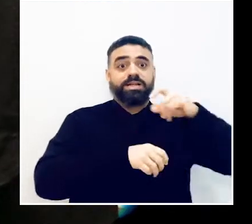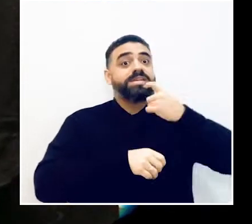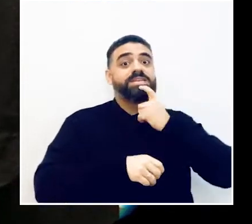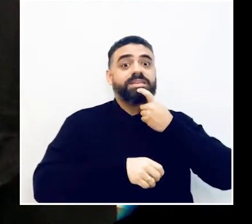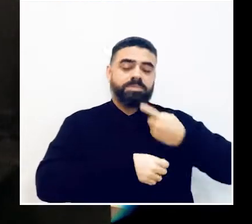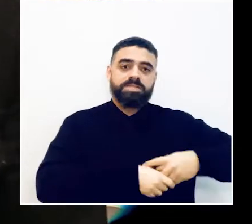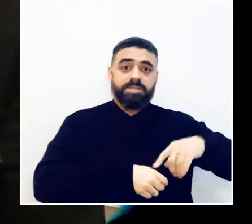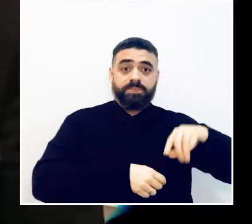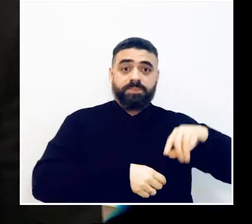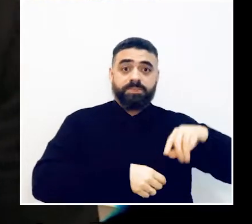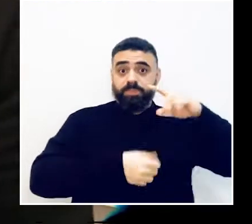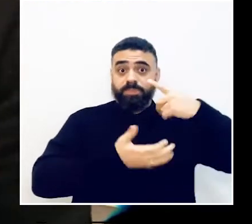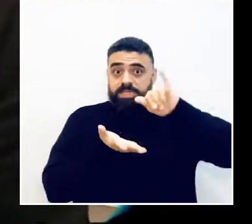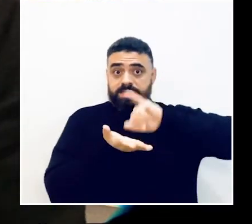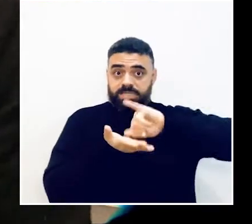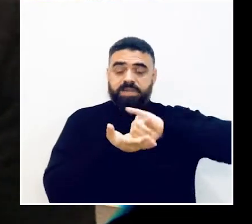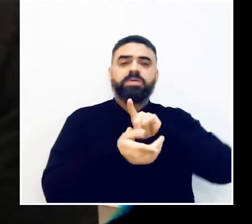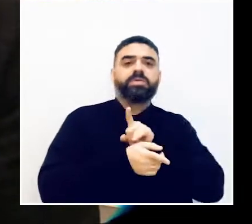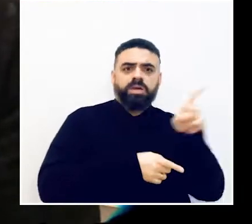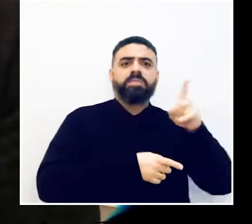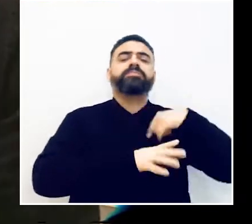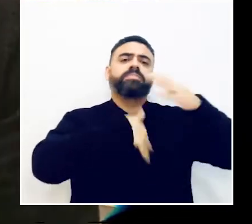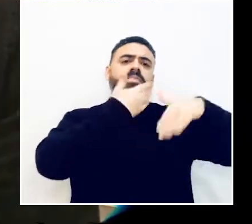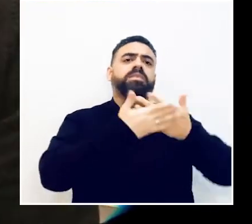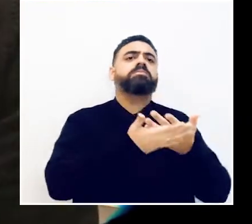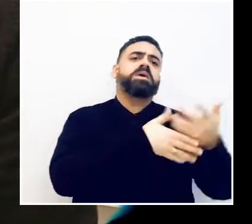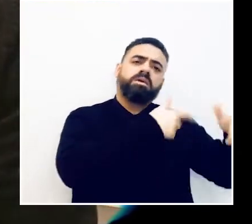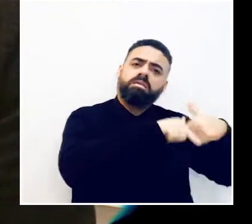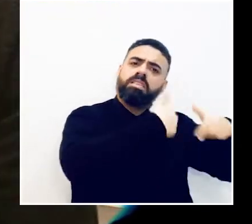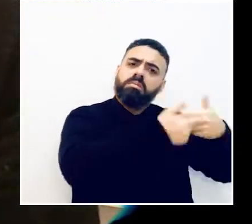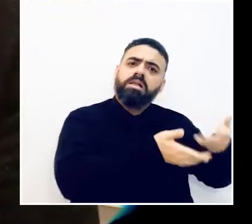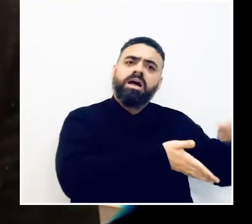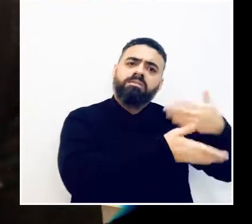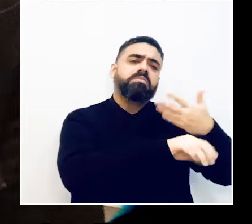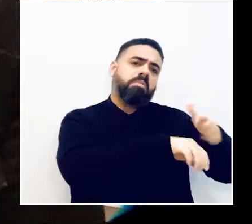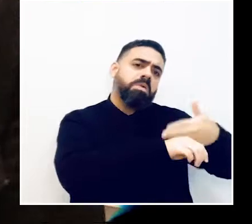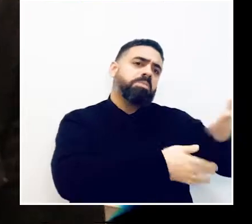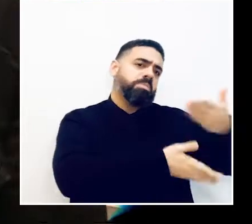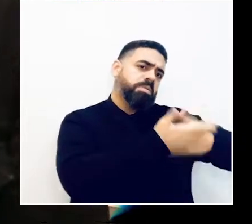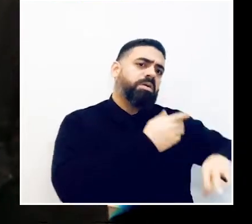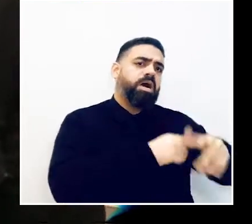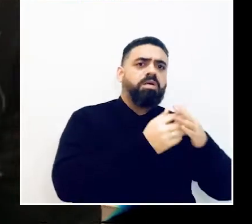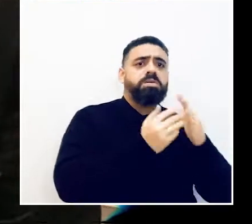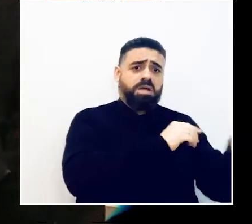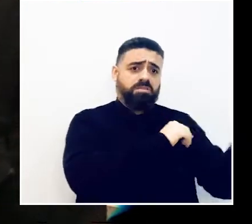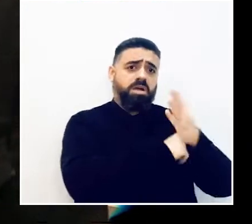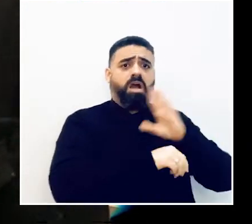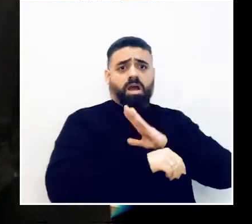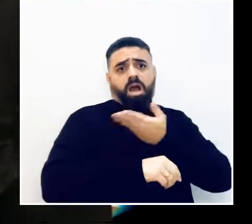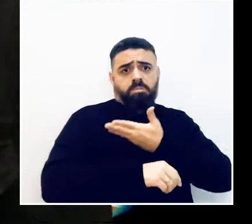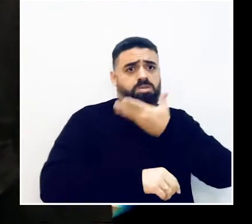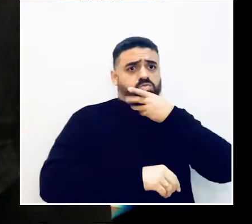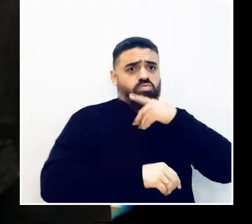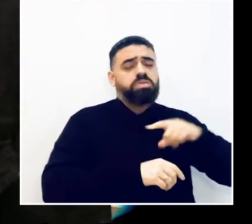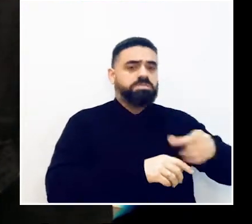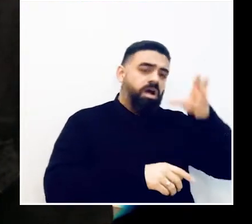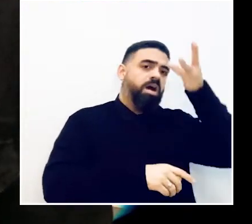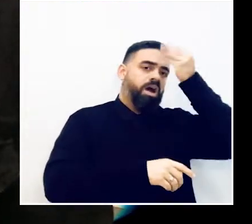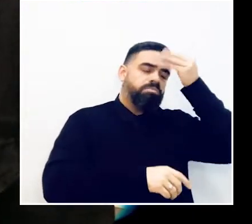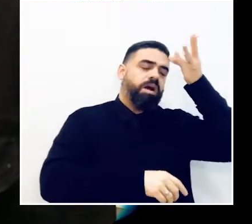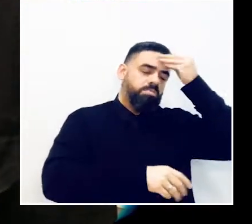dado, não só a mim, mas também a todos os outros que participavam ali nas bandas, né? E tocavam instrumentos, tanto como meus irmãos, meus amigos que faziam parte